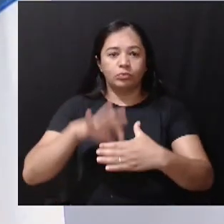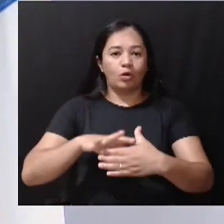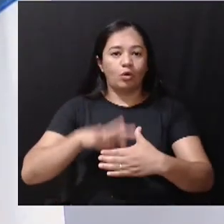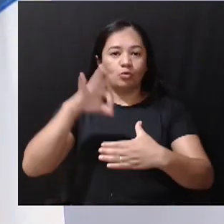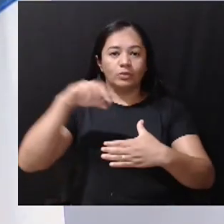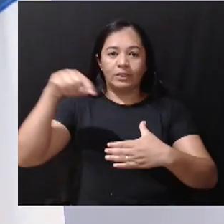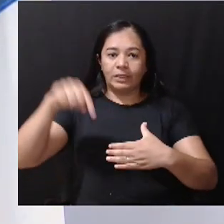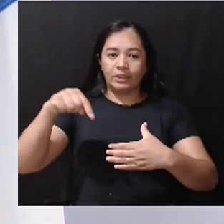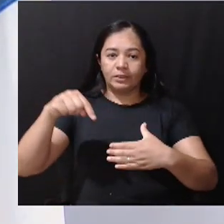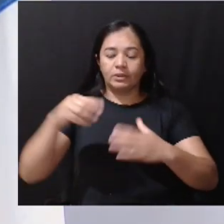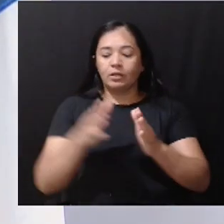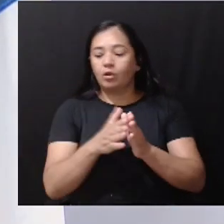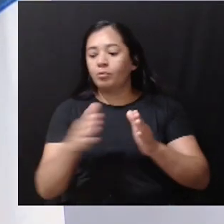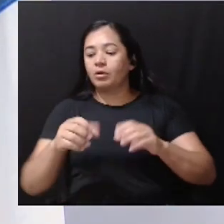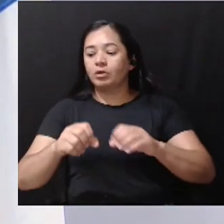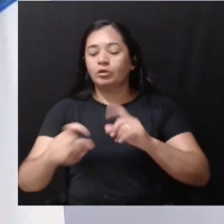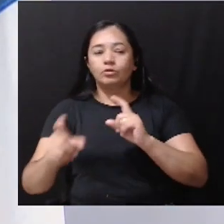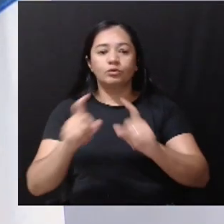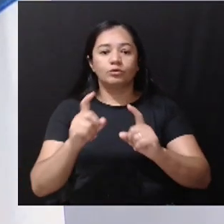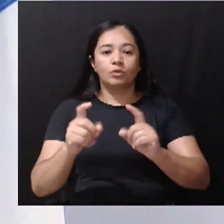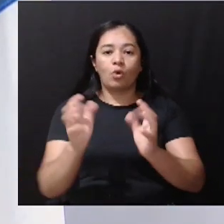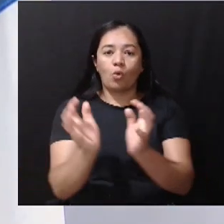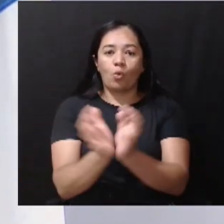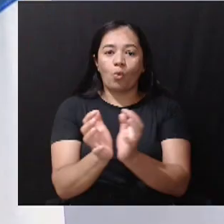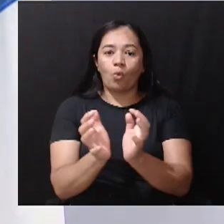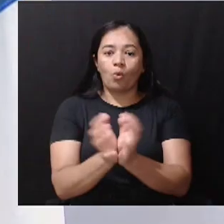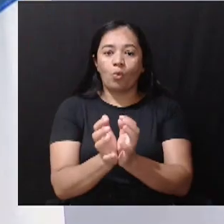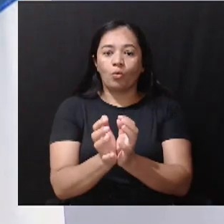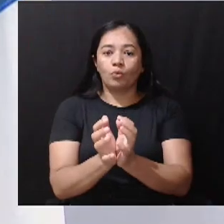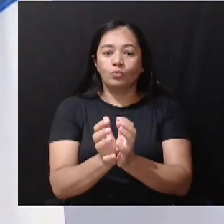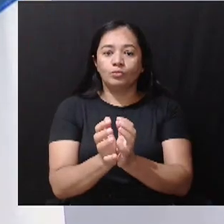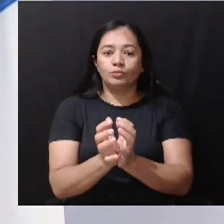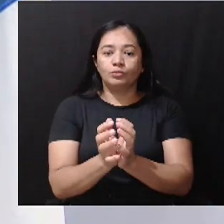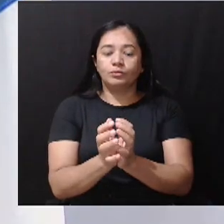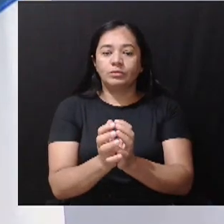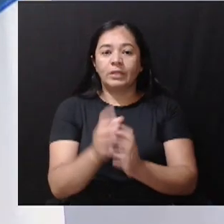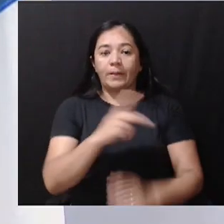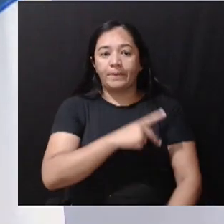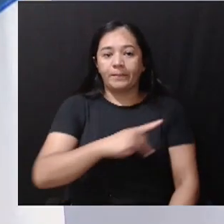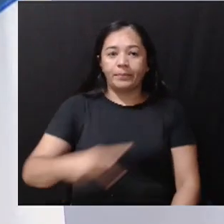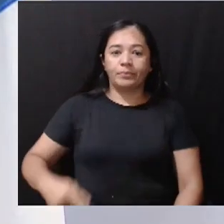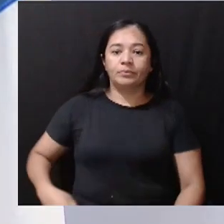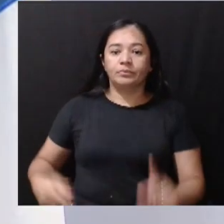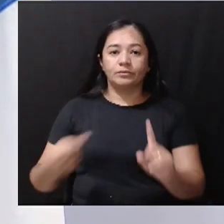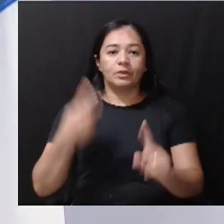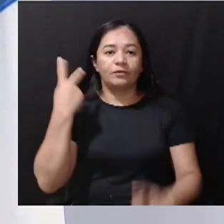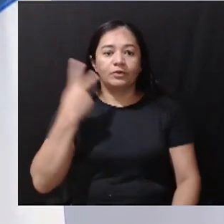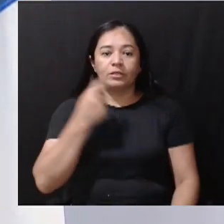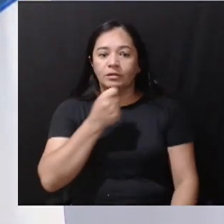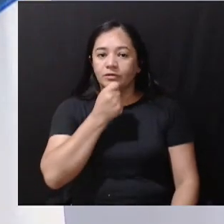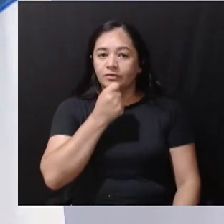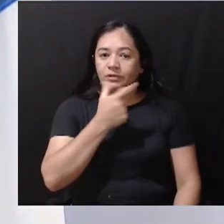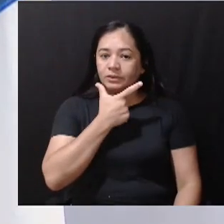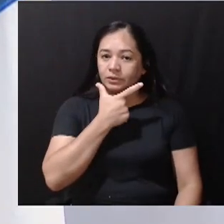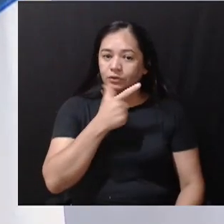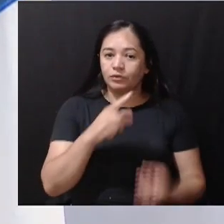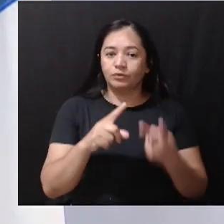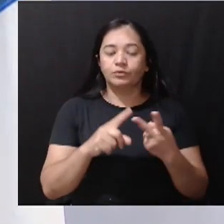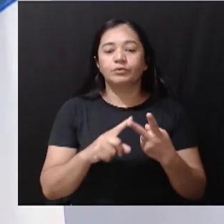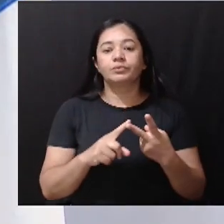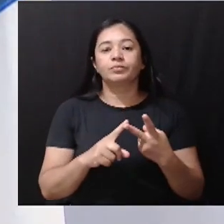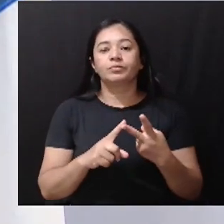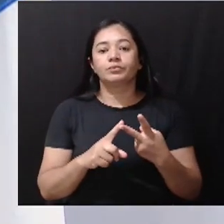durante a reunião, a comissão terá como presidente a vereadora Fernanda Souto,